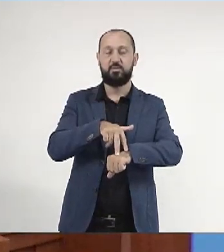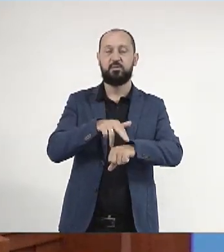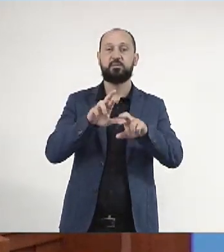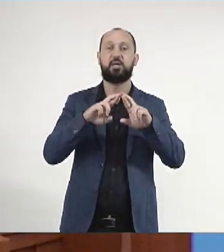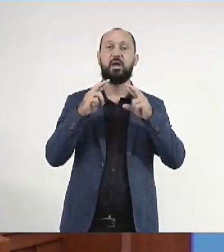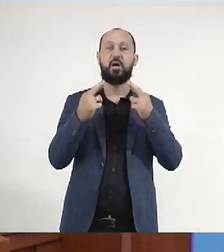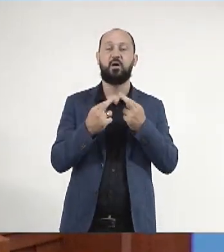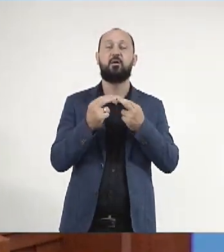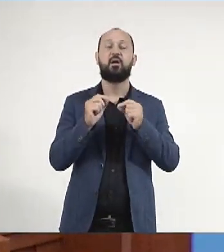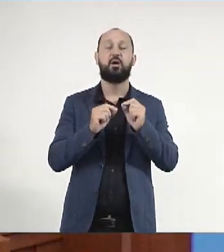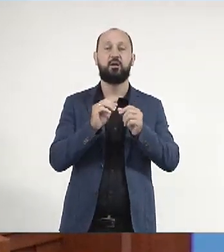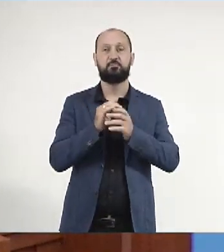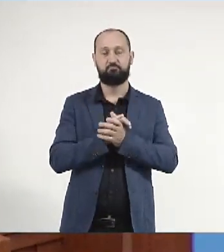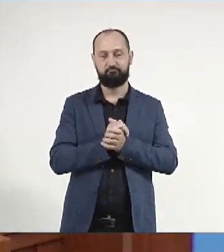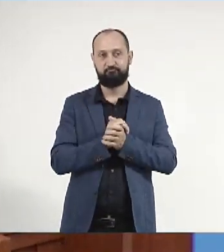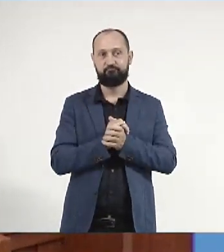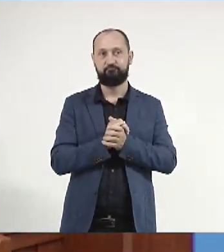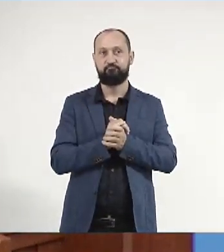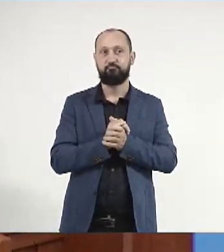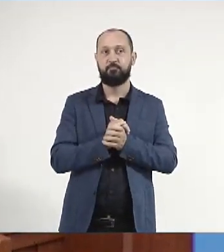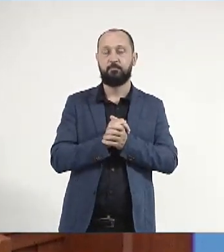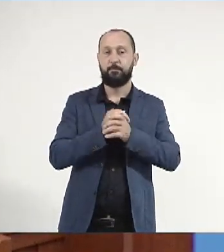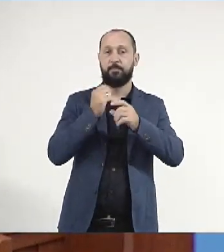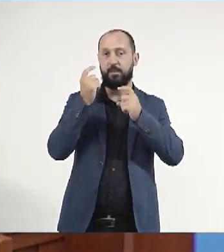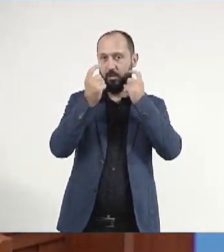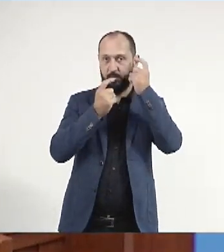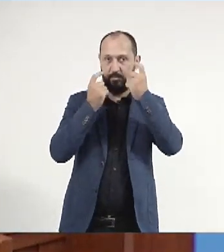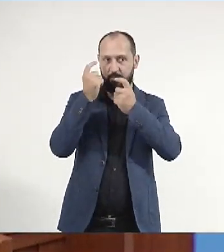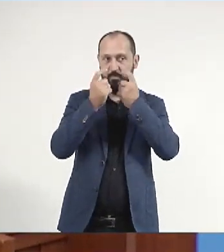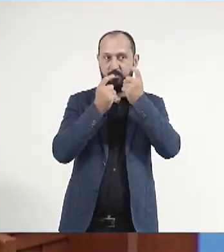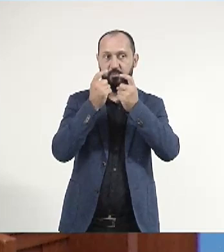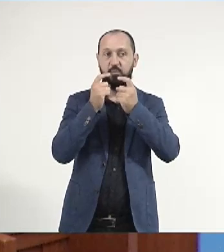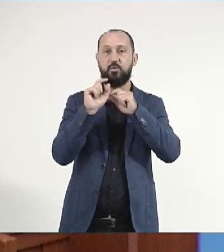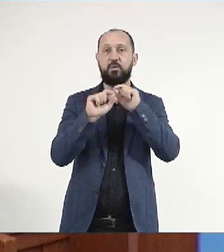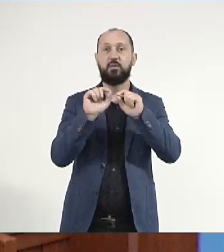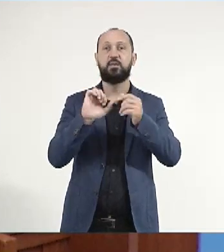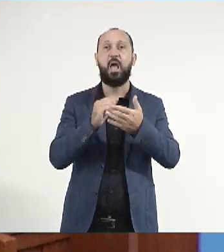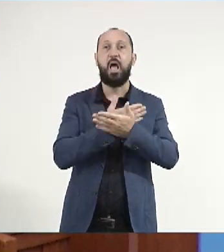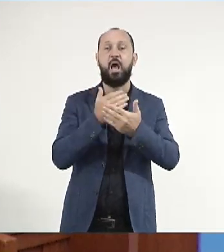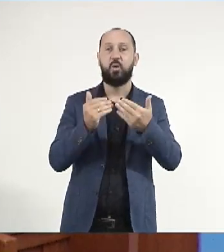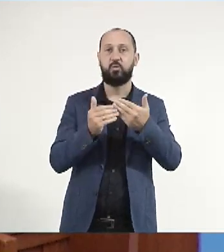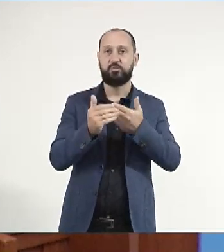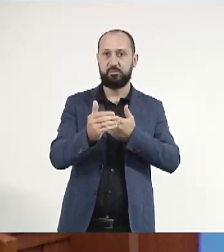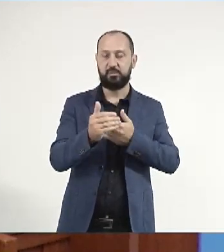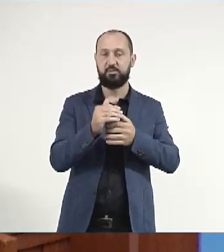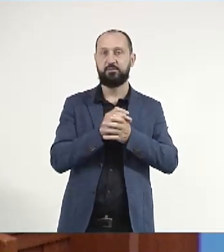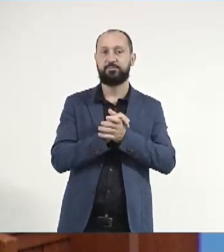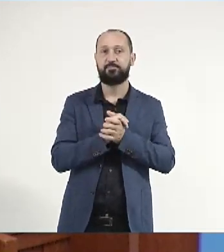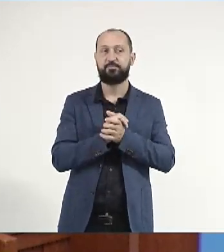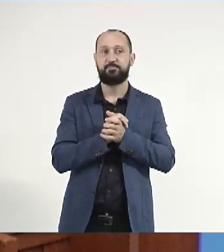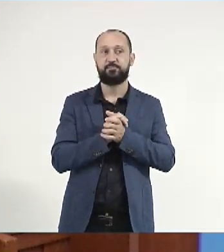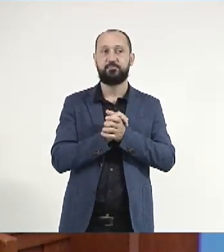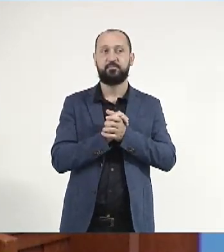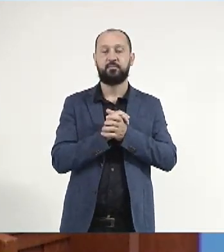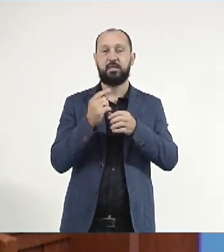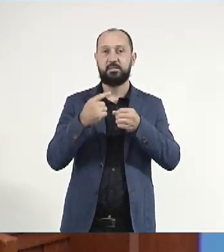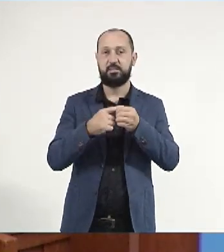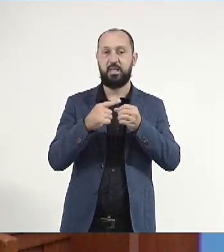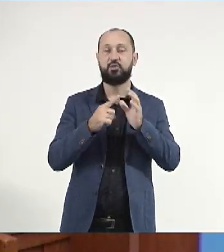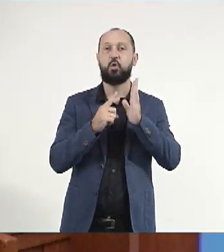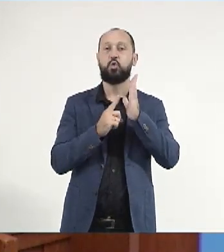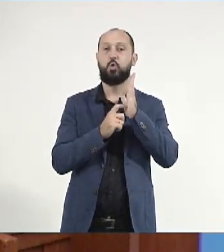sessão é a preocupação com o que está acontecendo em